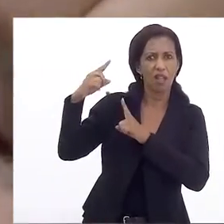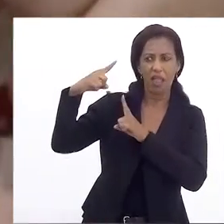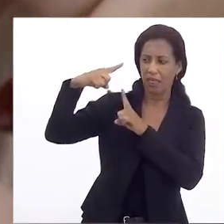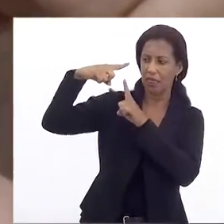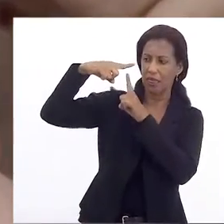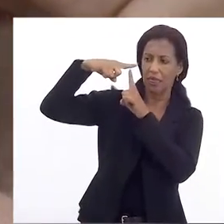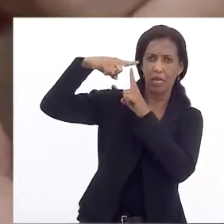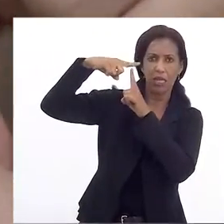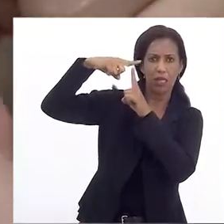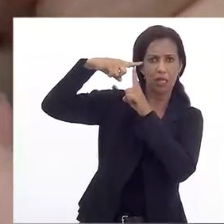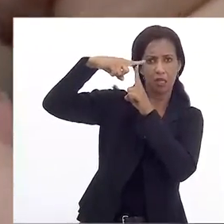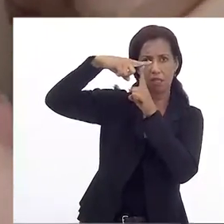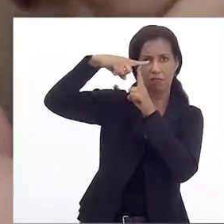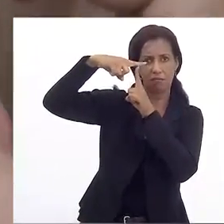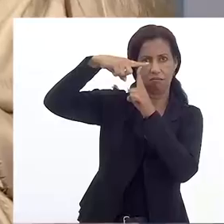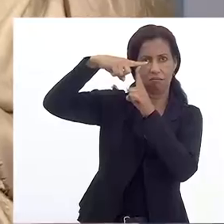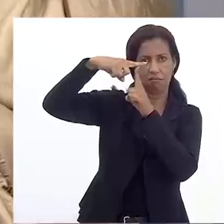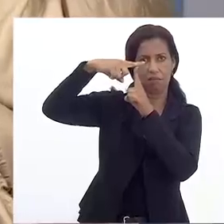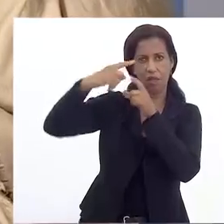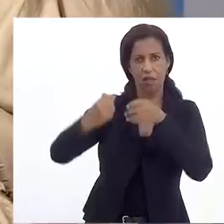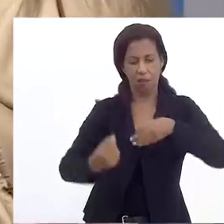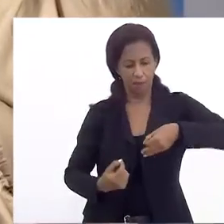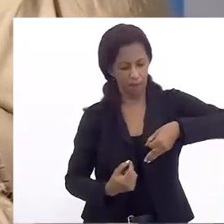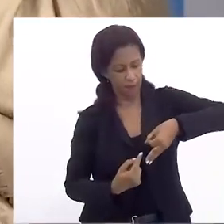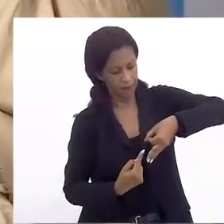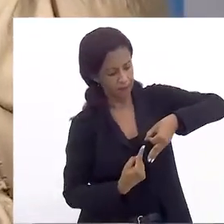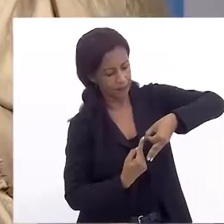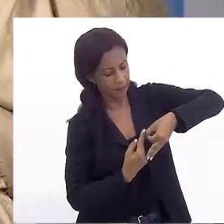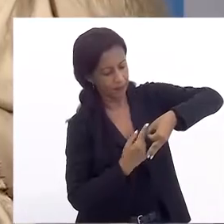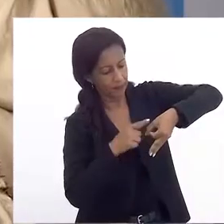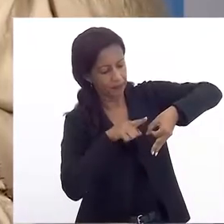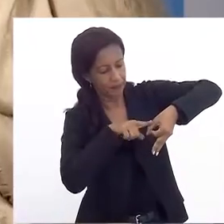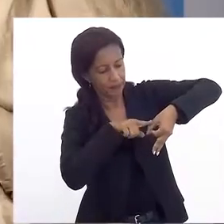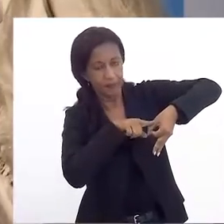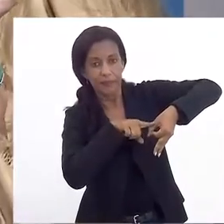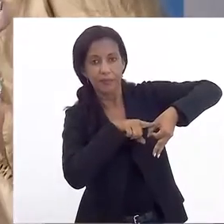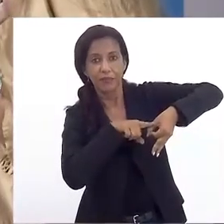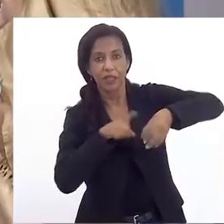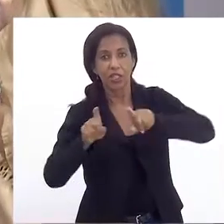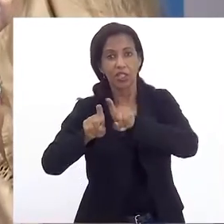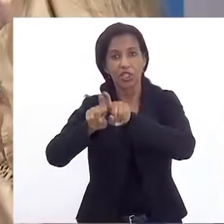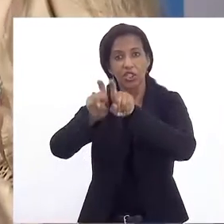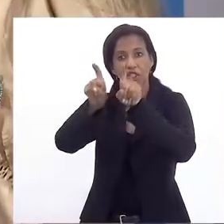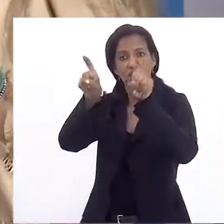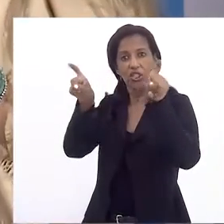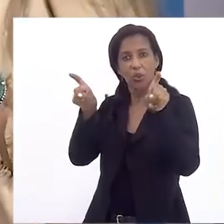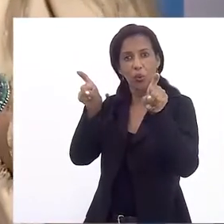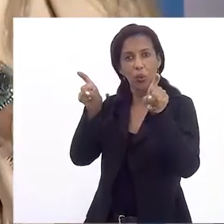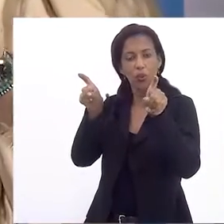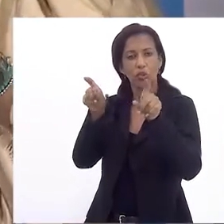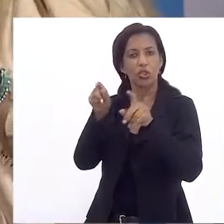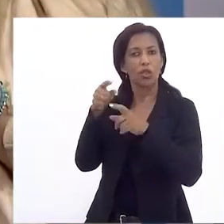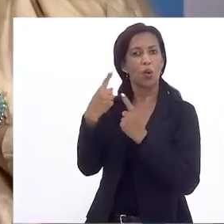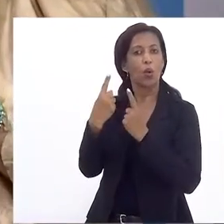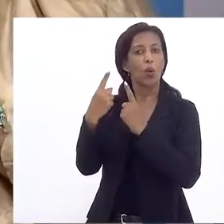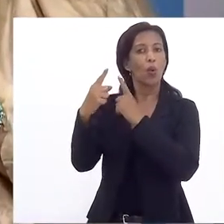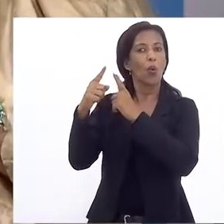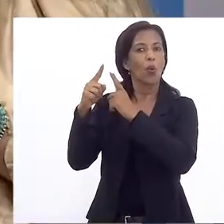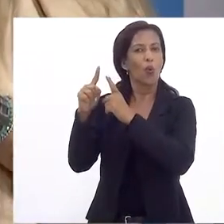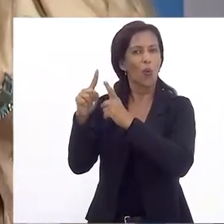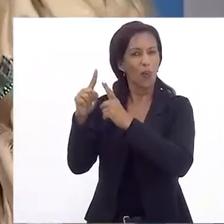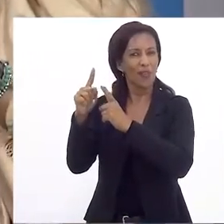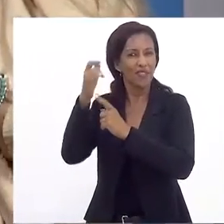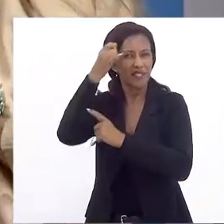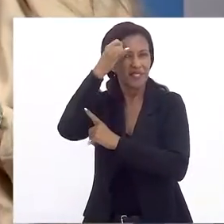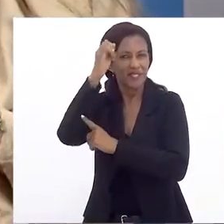pedacinho aqui em formato de T, que é posta dentro do útero por um ginecologista como um método